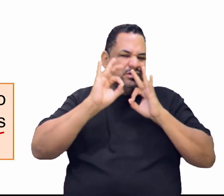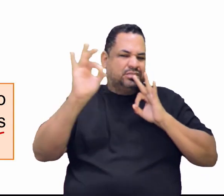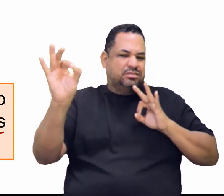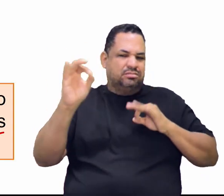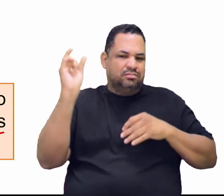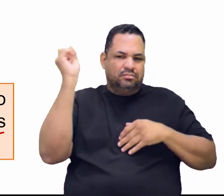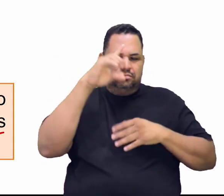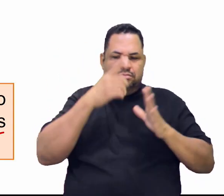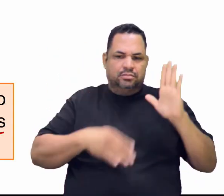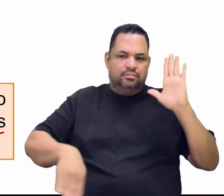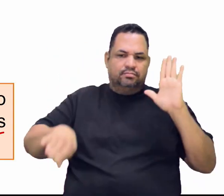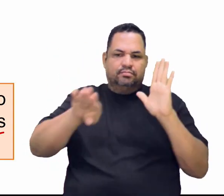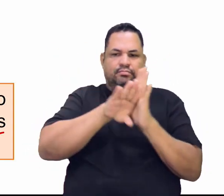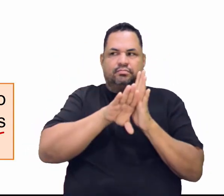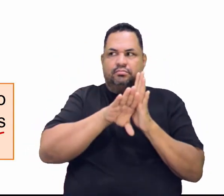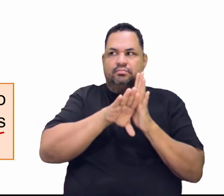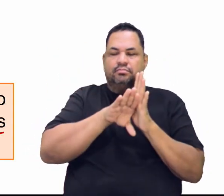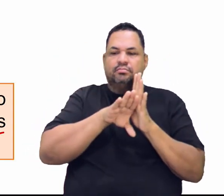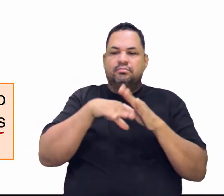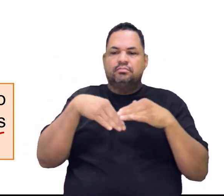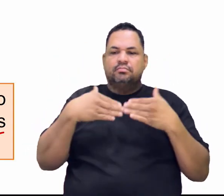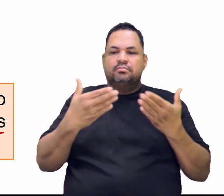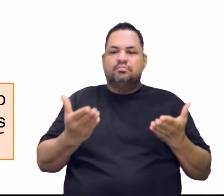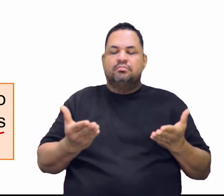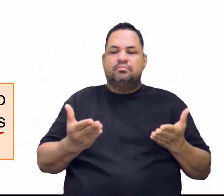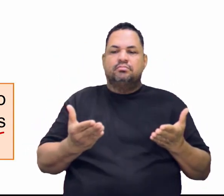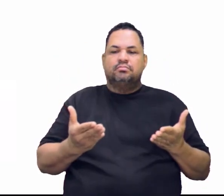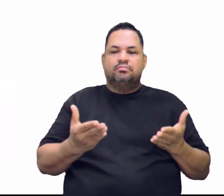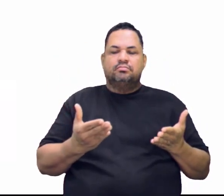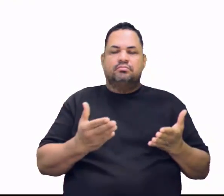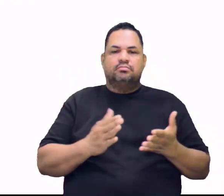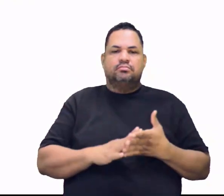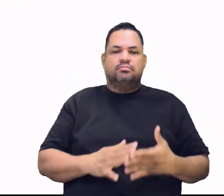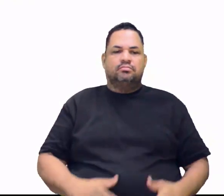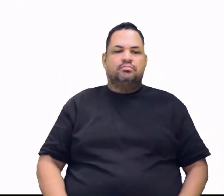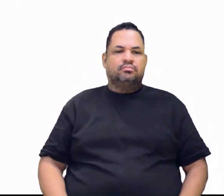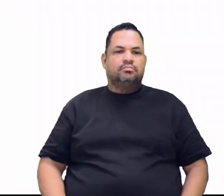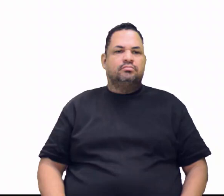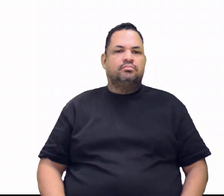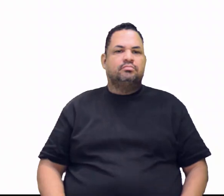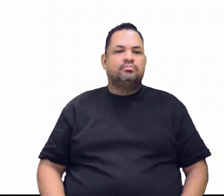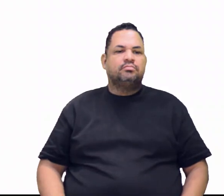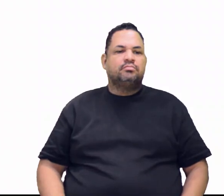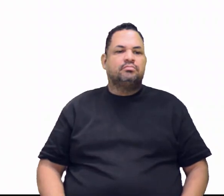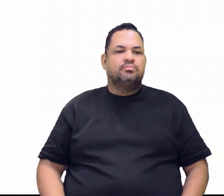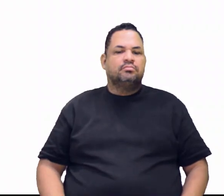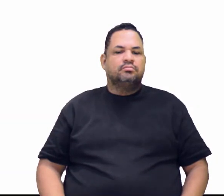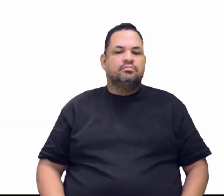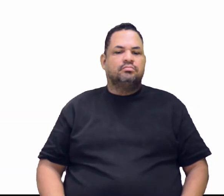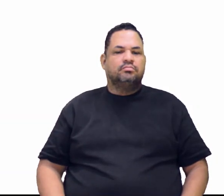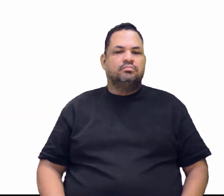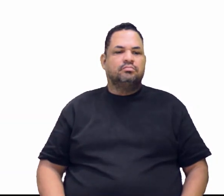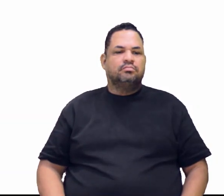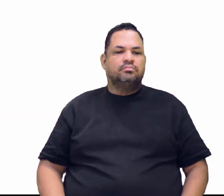muita dificuldade. E aí, cai no esquecimento.